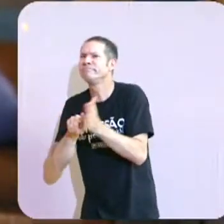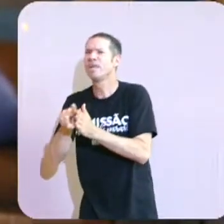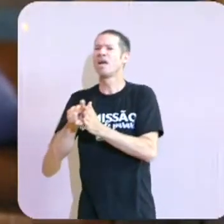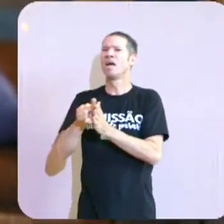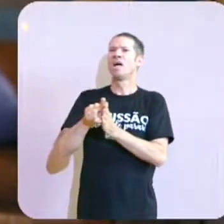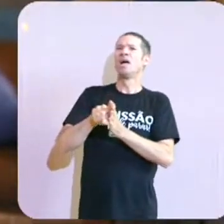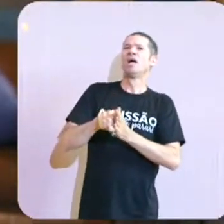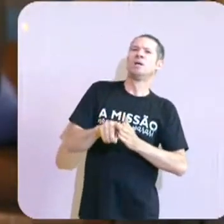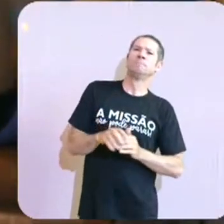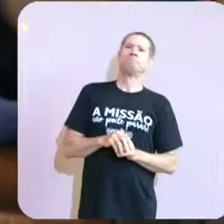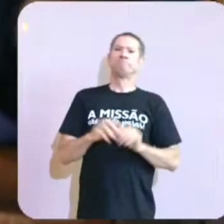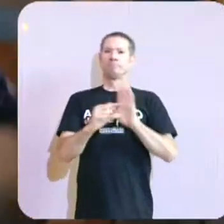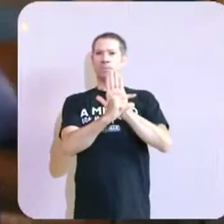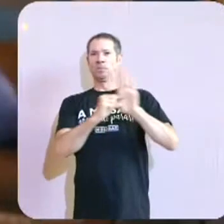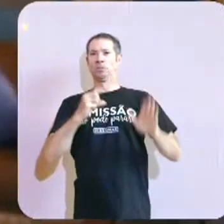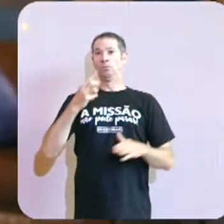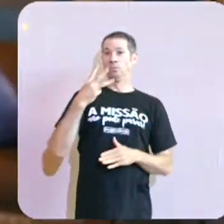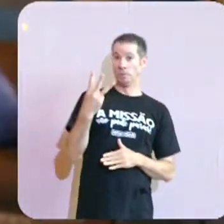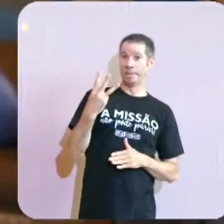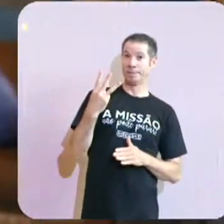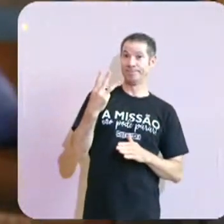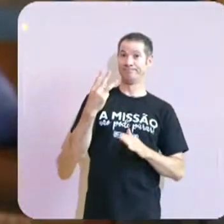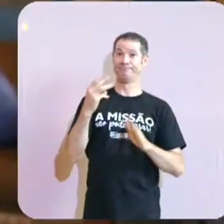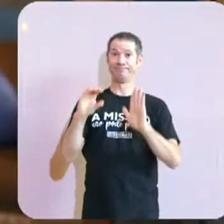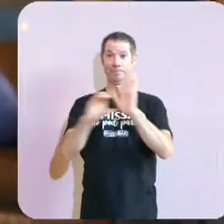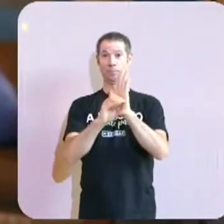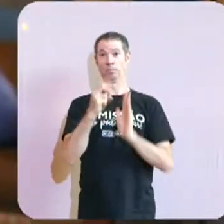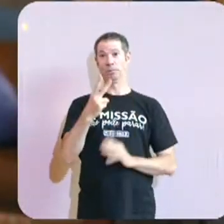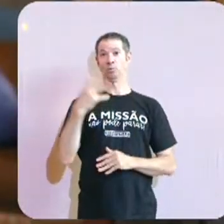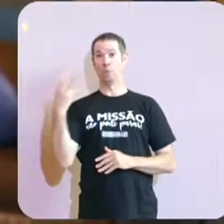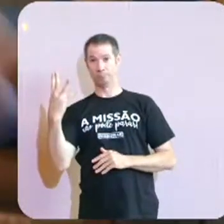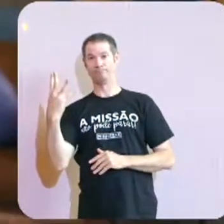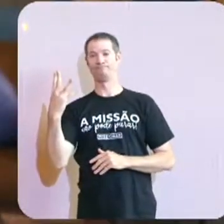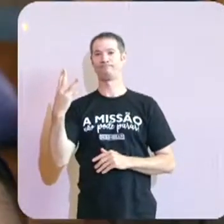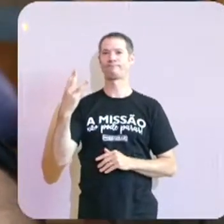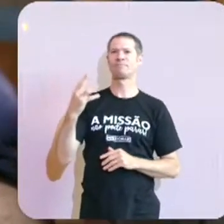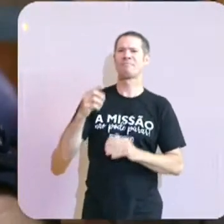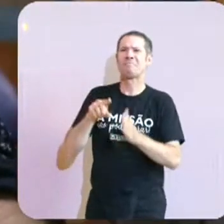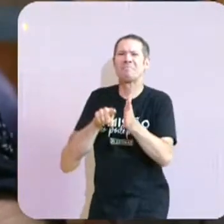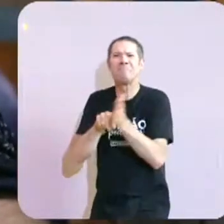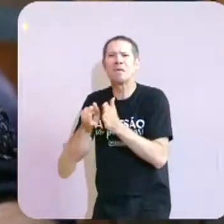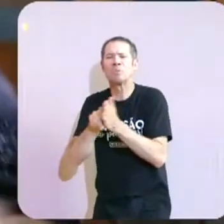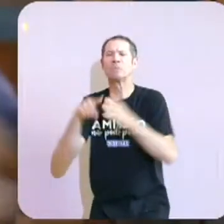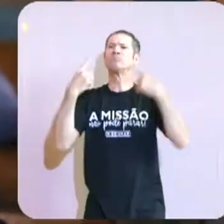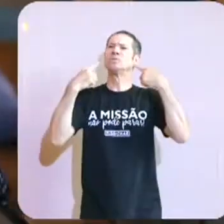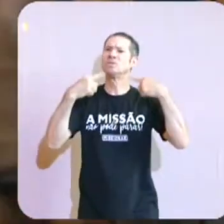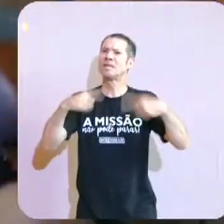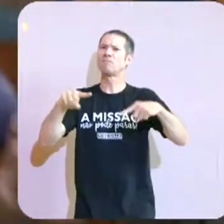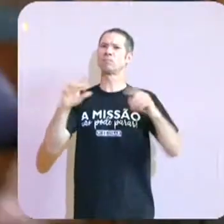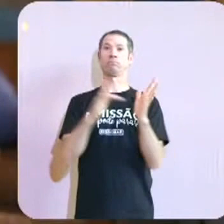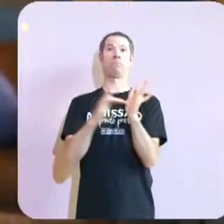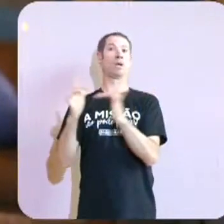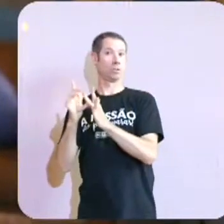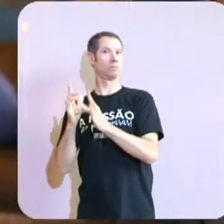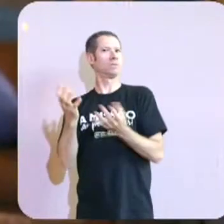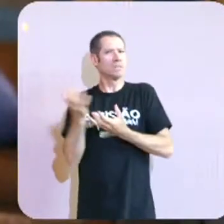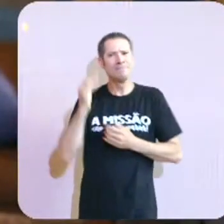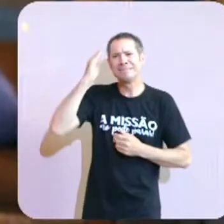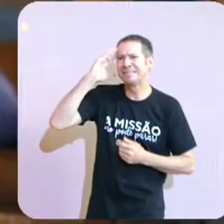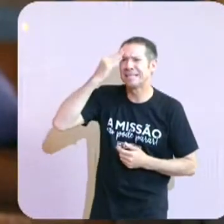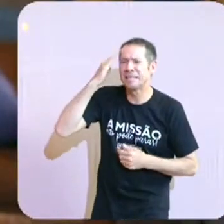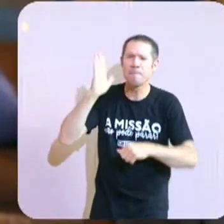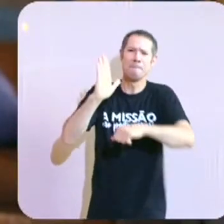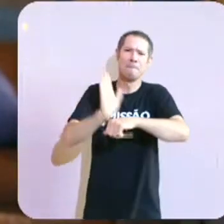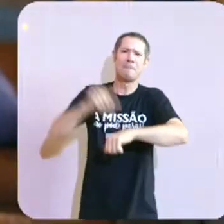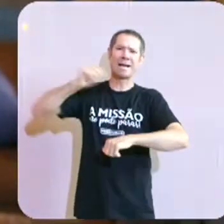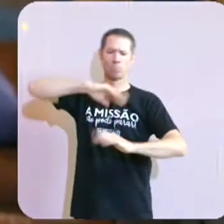ele. Logo lá no versículo 3 do capítulo 24, a gente vê eles lançando um desafio ali para Jesus, querendo entender um pouco de